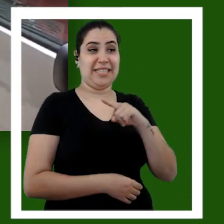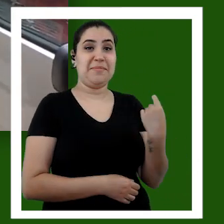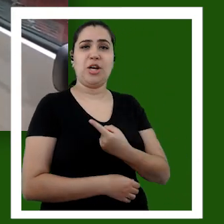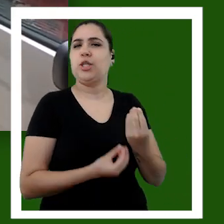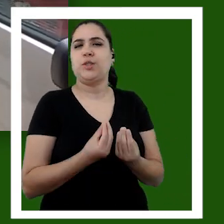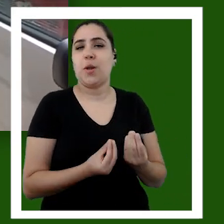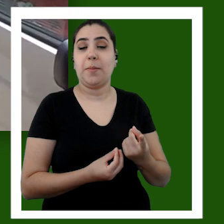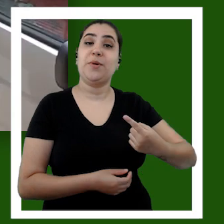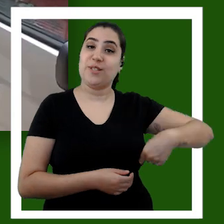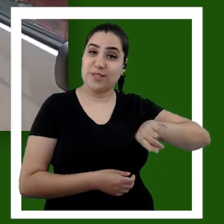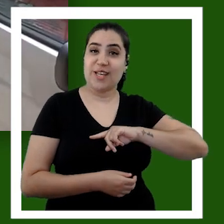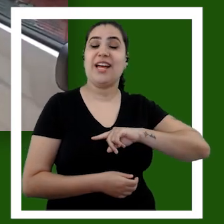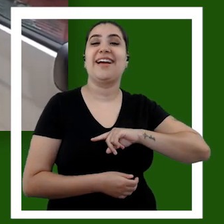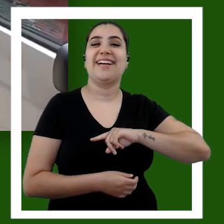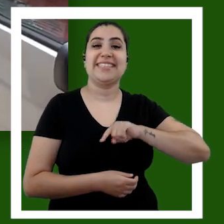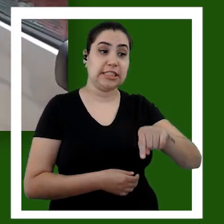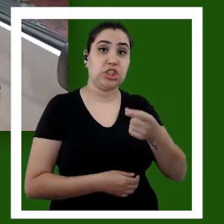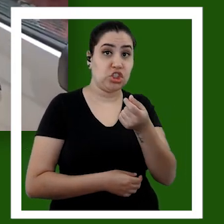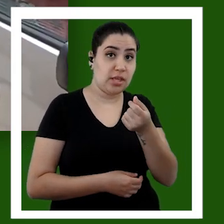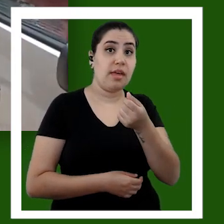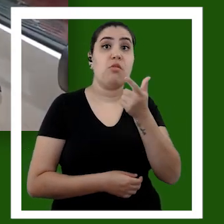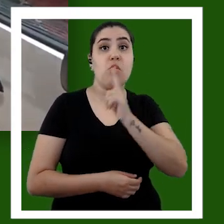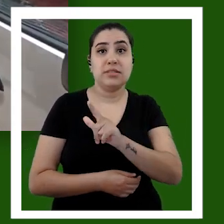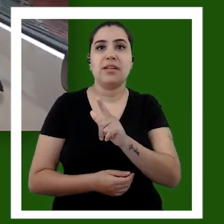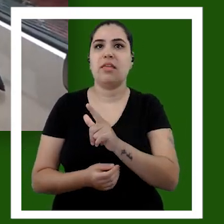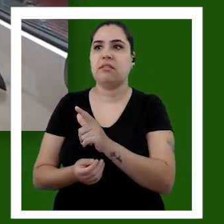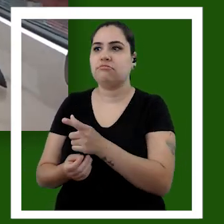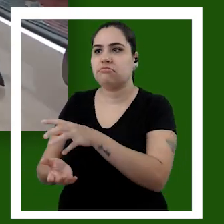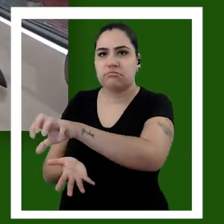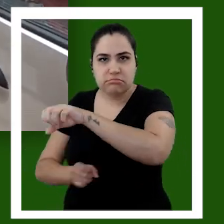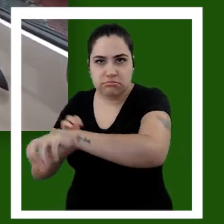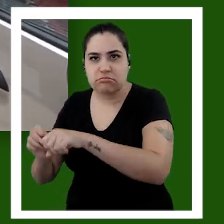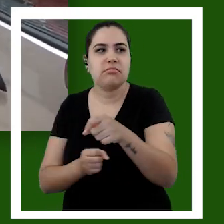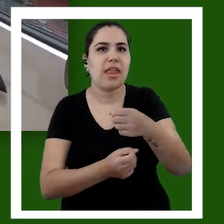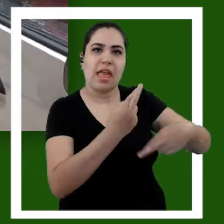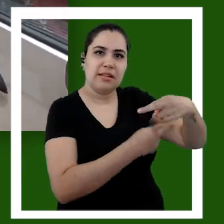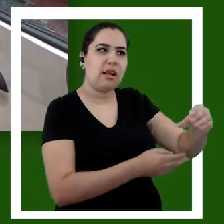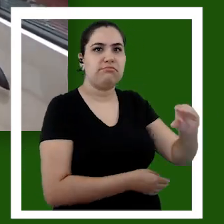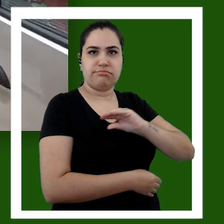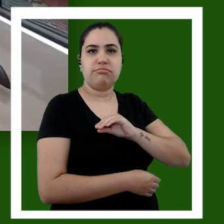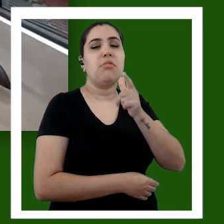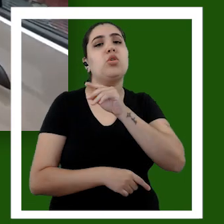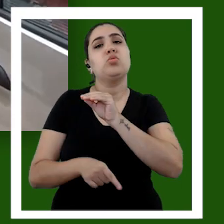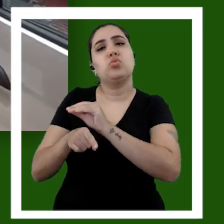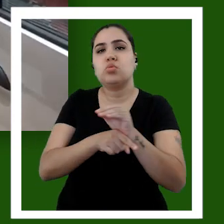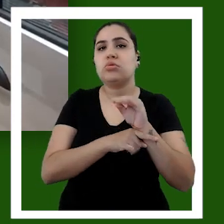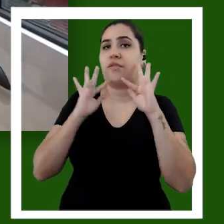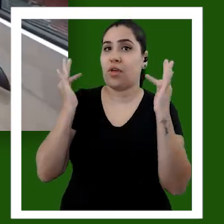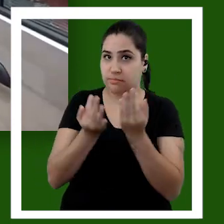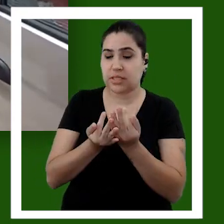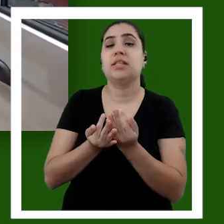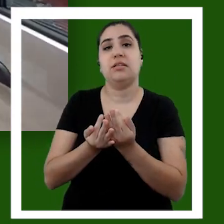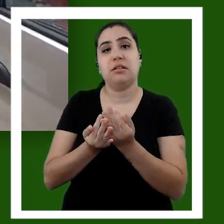dá vida para nós. Vida como? Porque a gente, com esse dinheiro que a gente pega fazendo reciclagem, a gente pode sustentar a